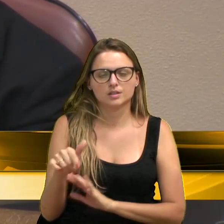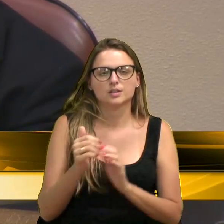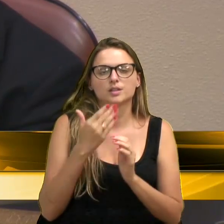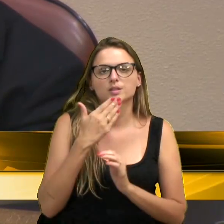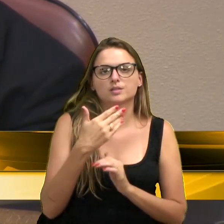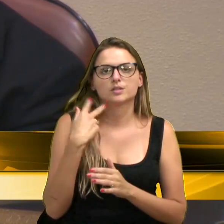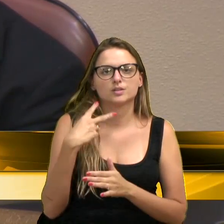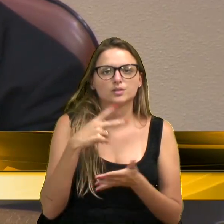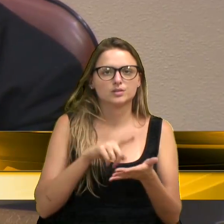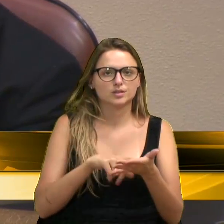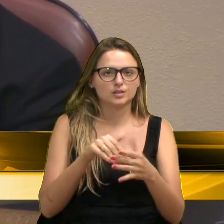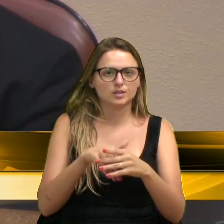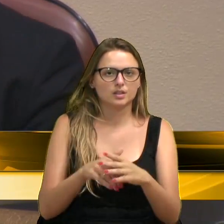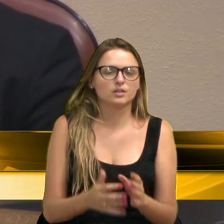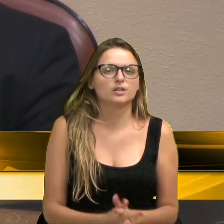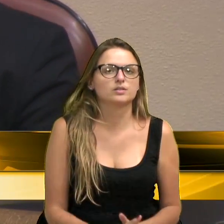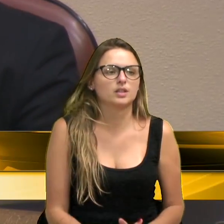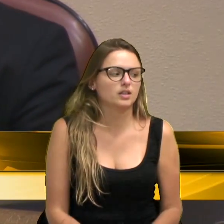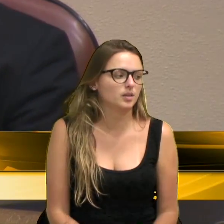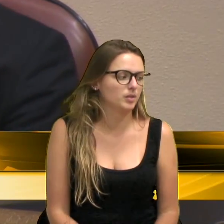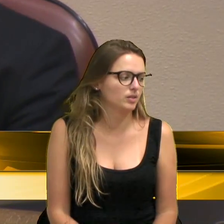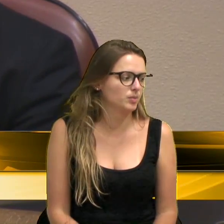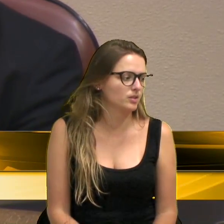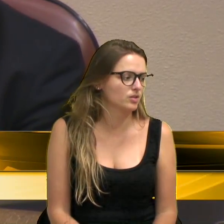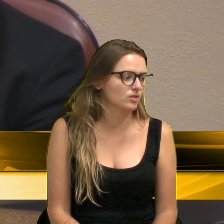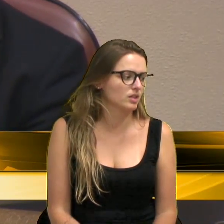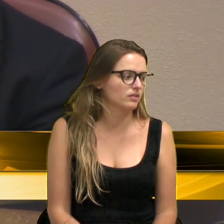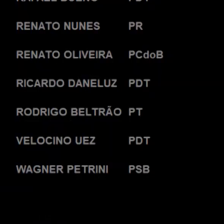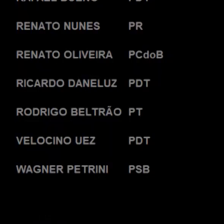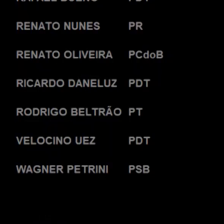solicito aos vereadores que registrem seus votos.